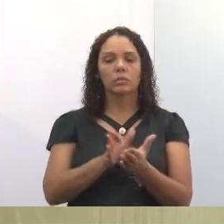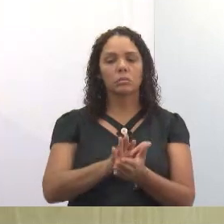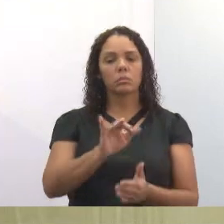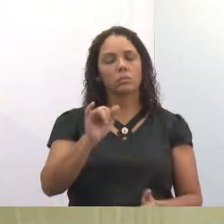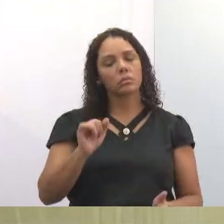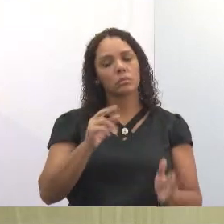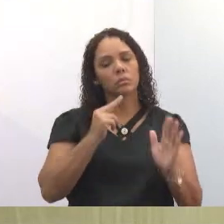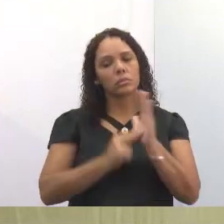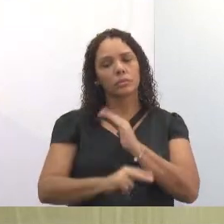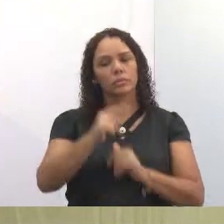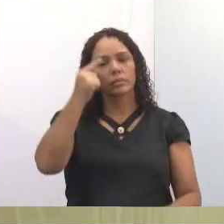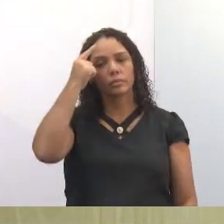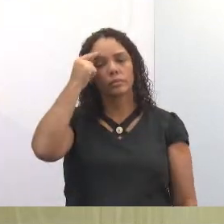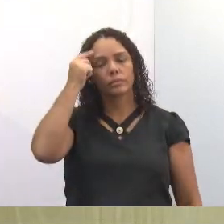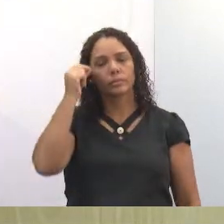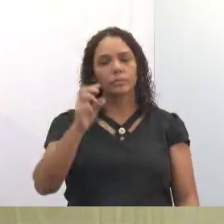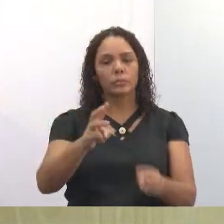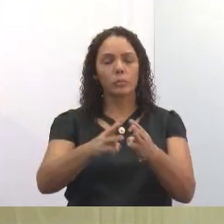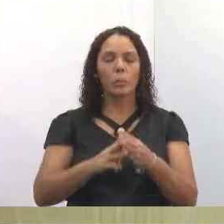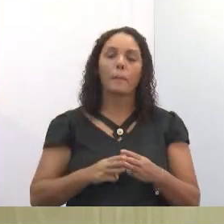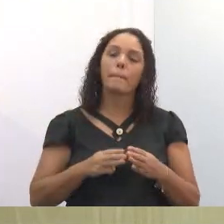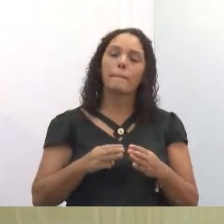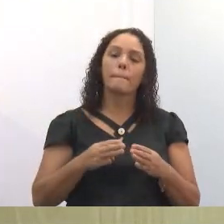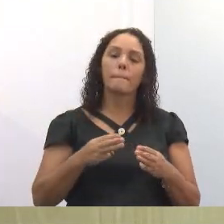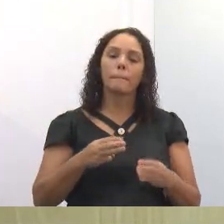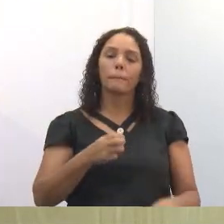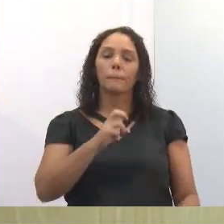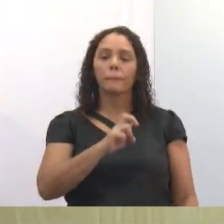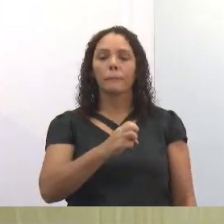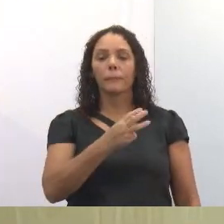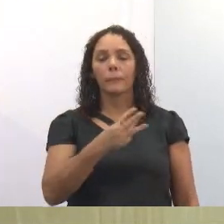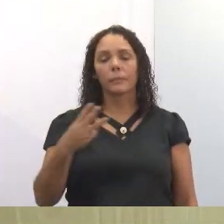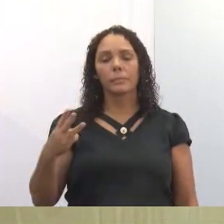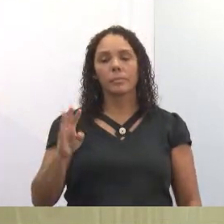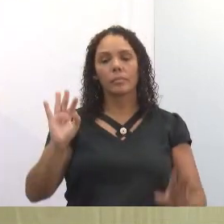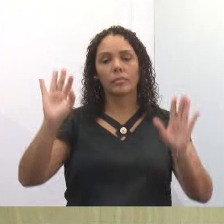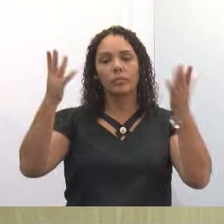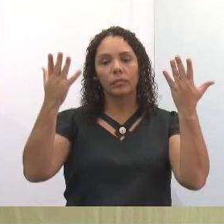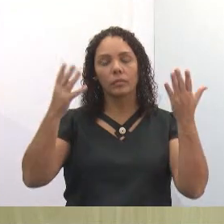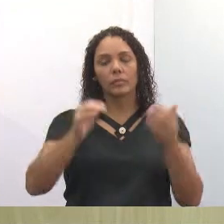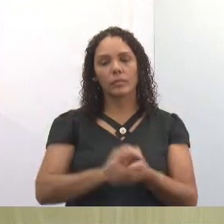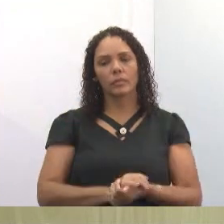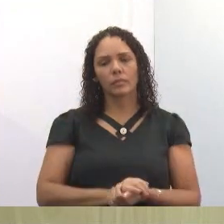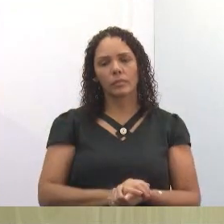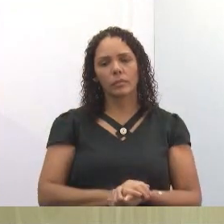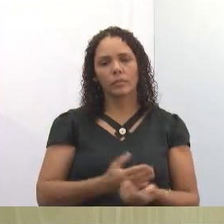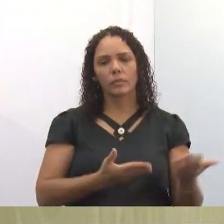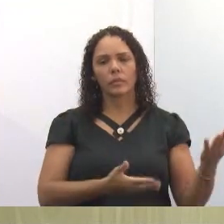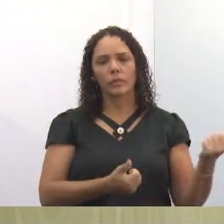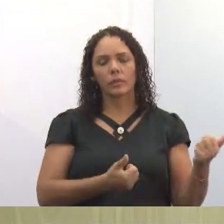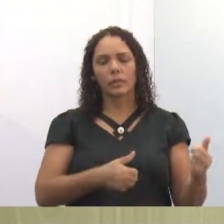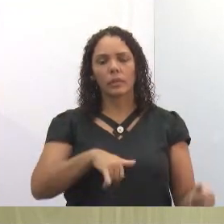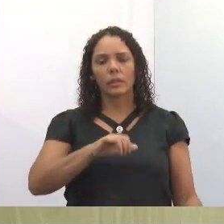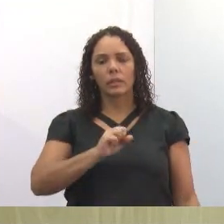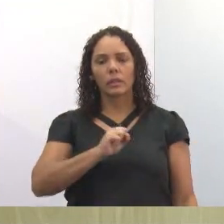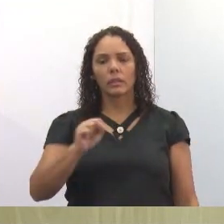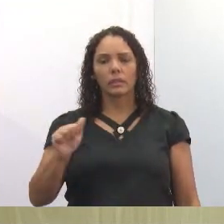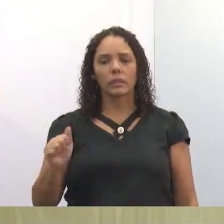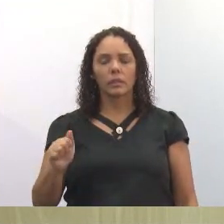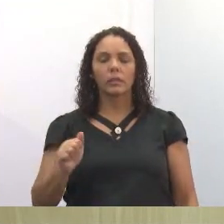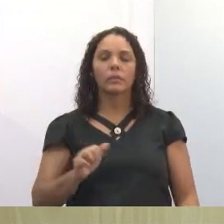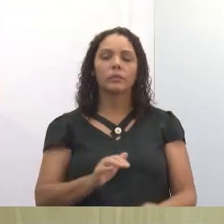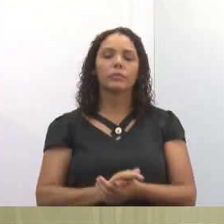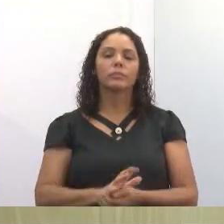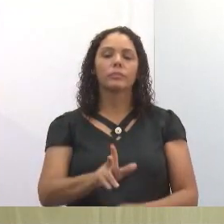Autoria, Edgar Sasaki. Moção 533. Moção congratulatória à jovem Isa Yukimi Hangai, pela sua posse